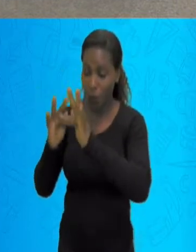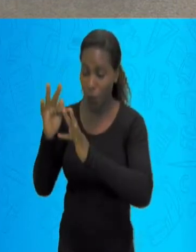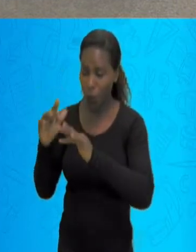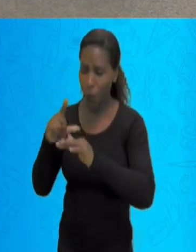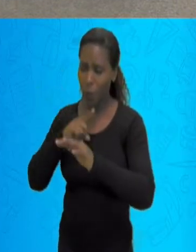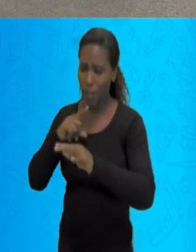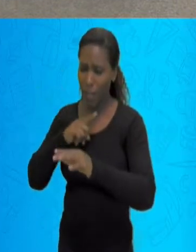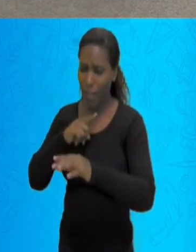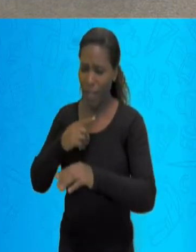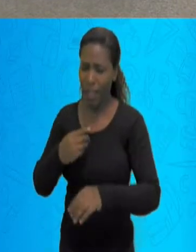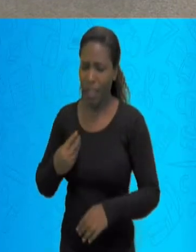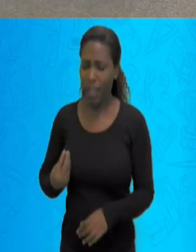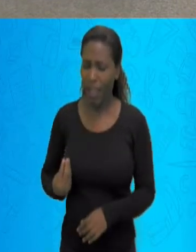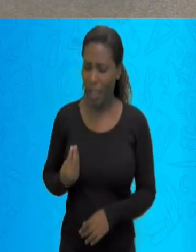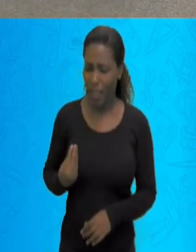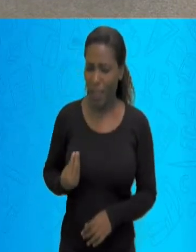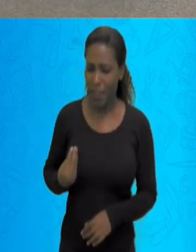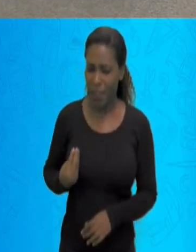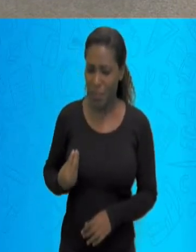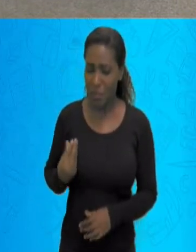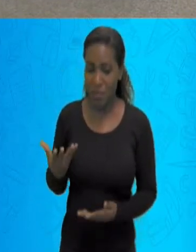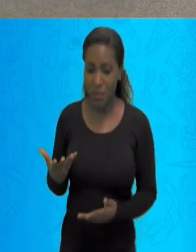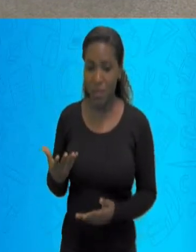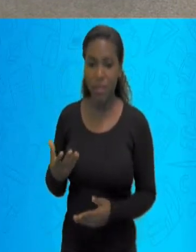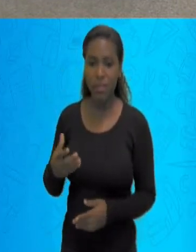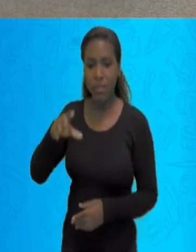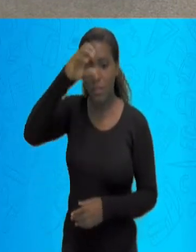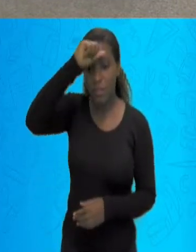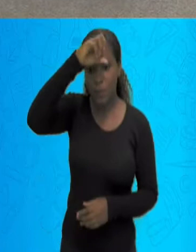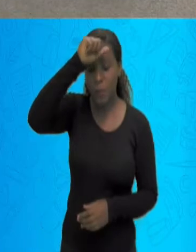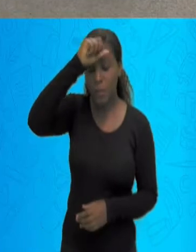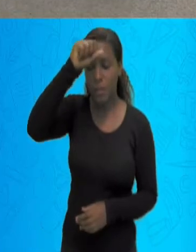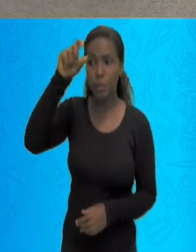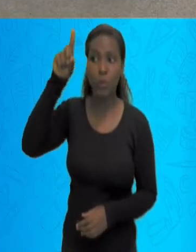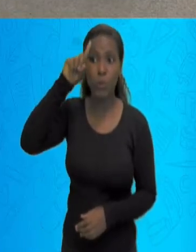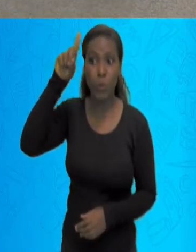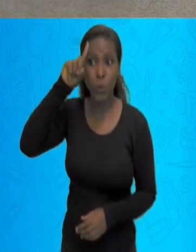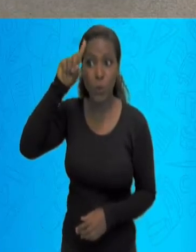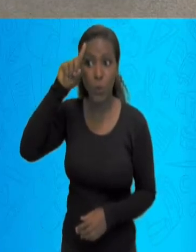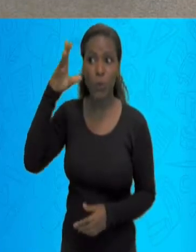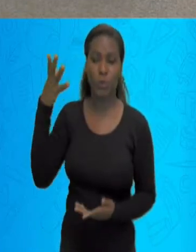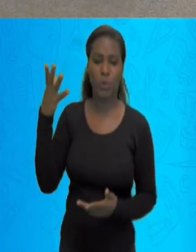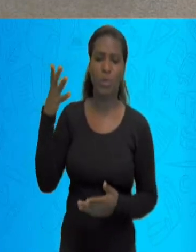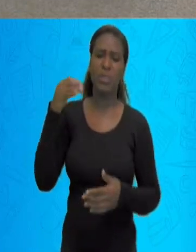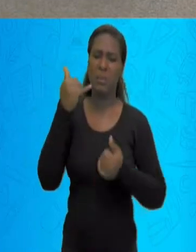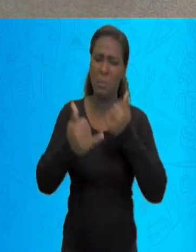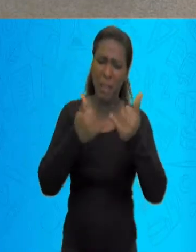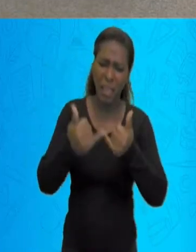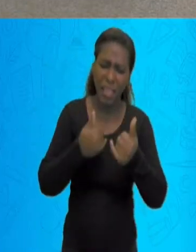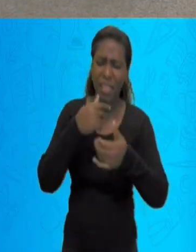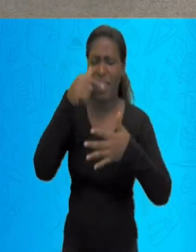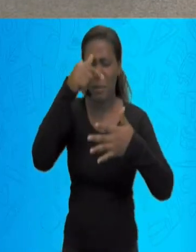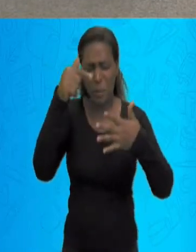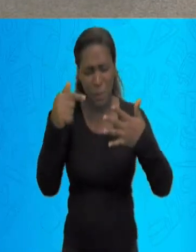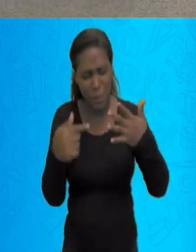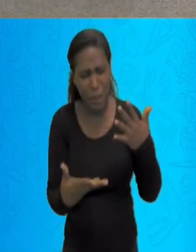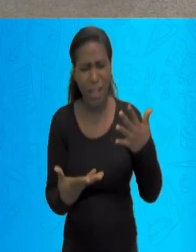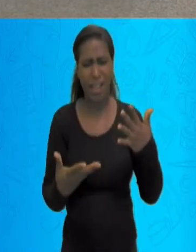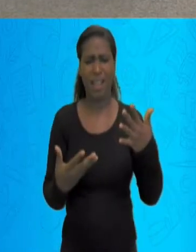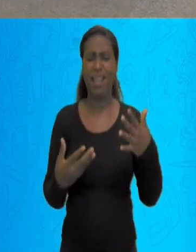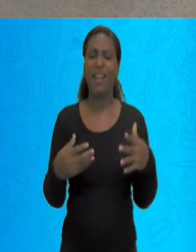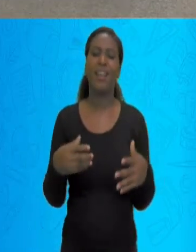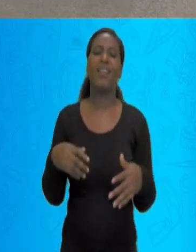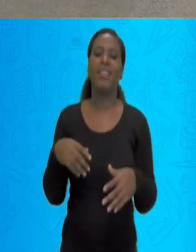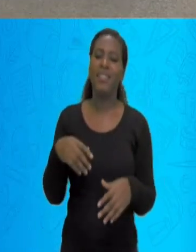com os nossos avós, e eles aprendem com os avós e os pais deles e assim por diante. É uma